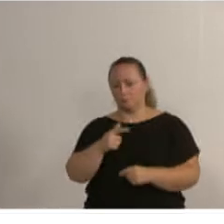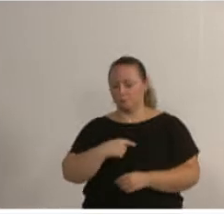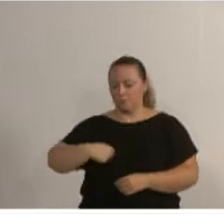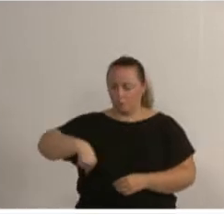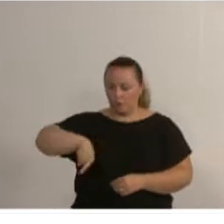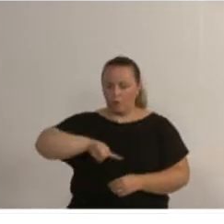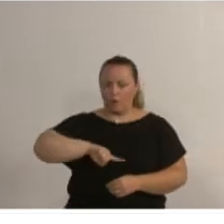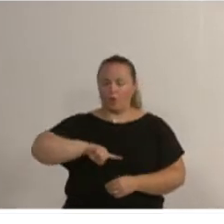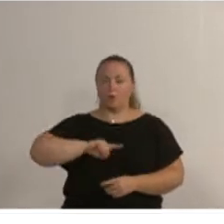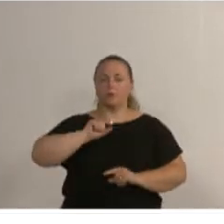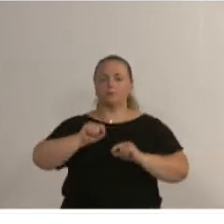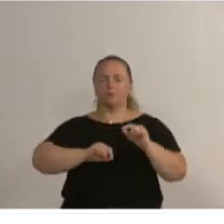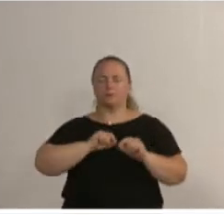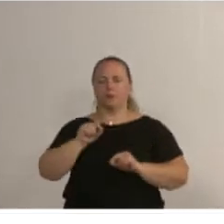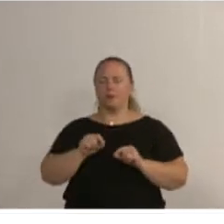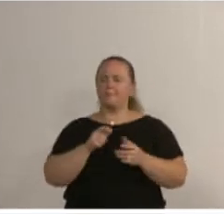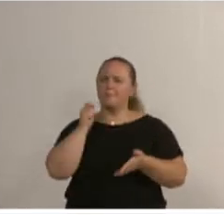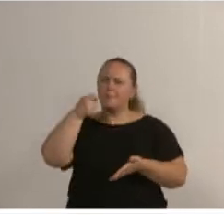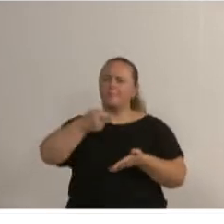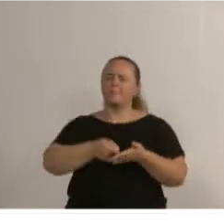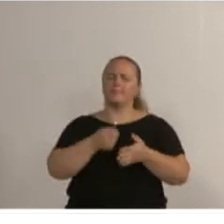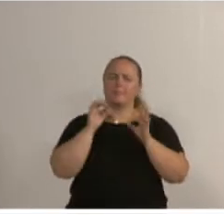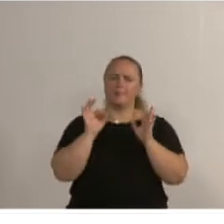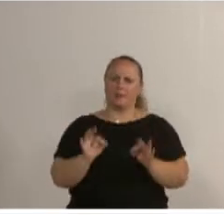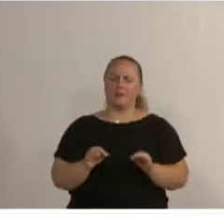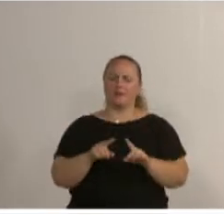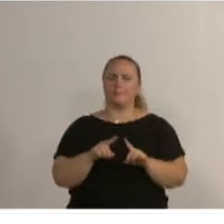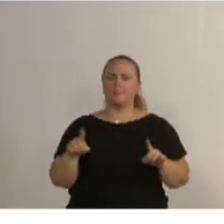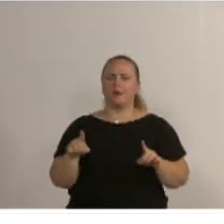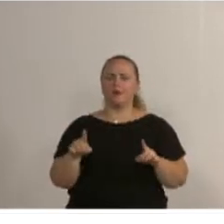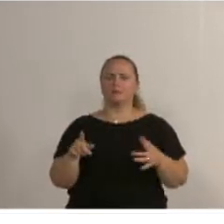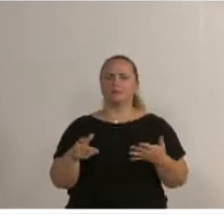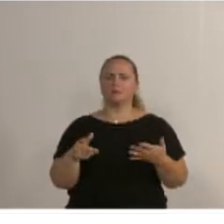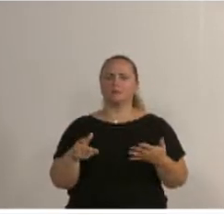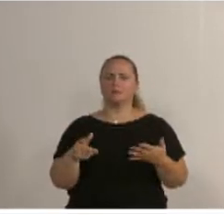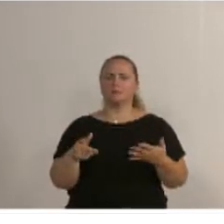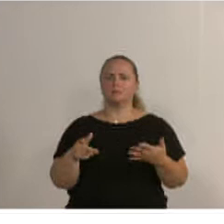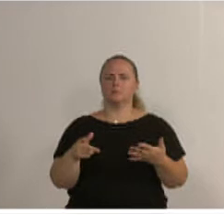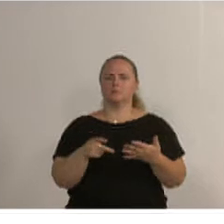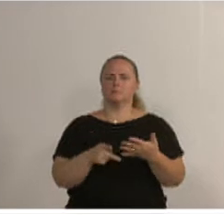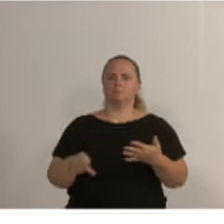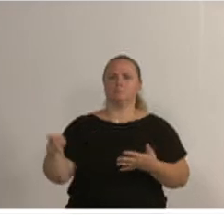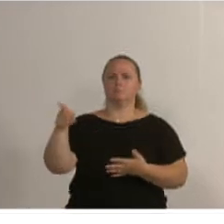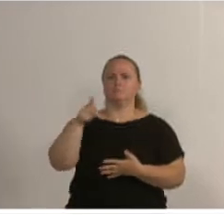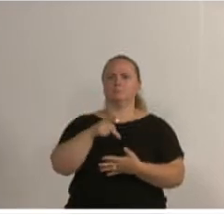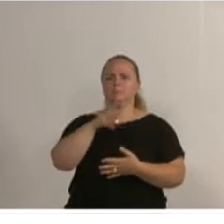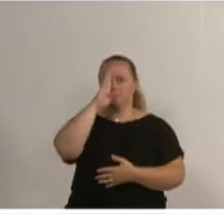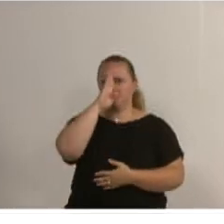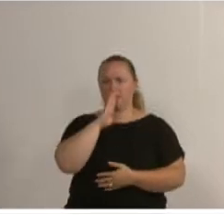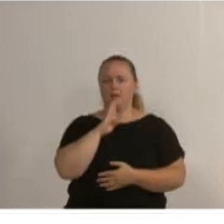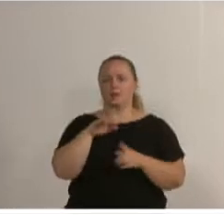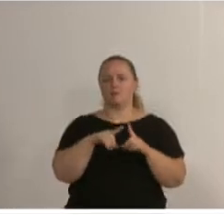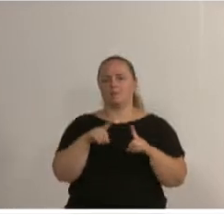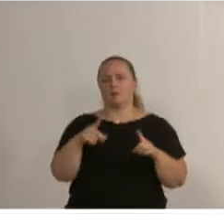não só queremos tarifas justas, mas de preferência tudo de graça, que não é possível.